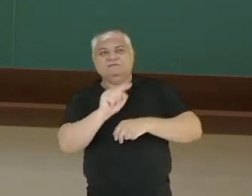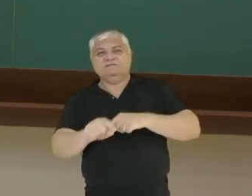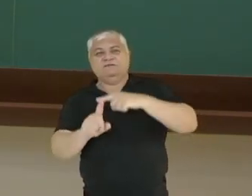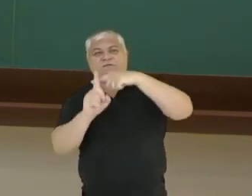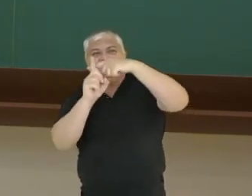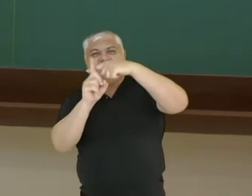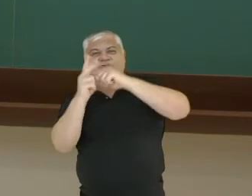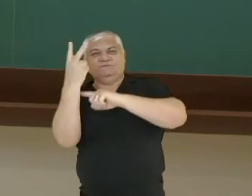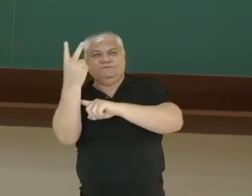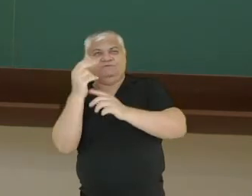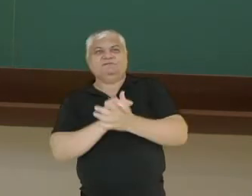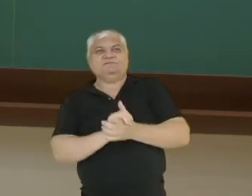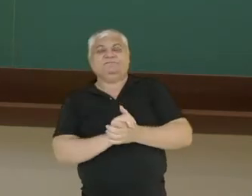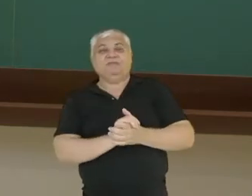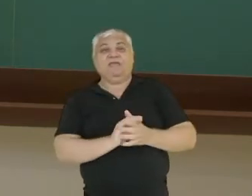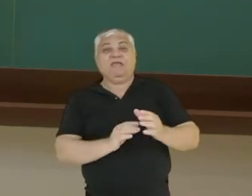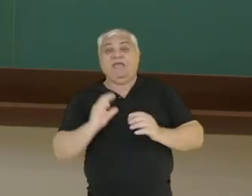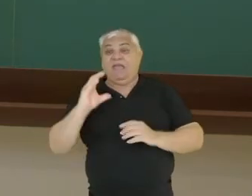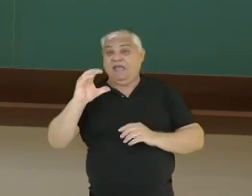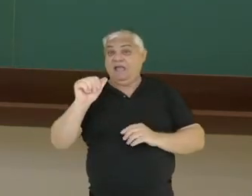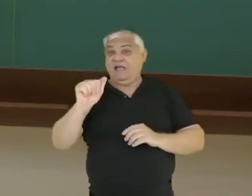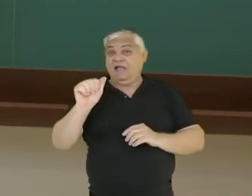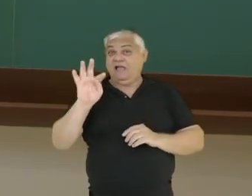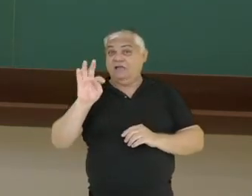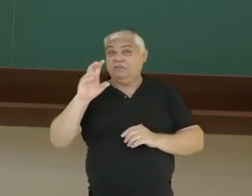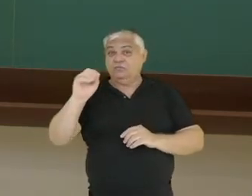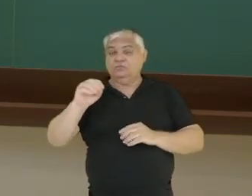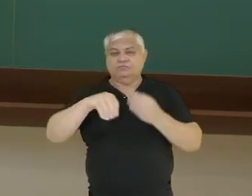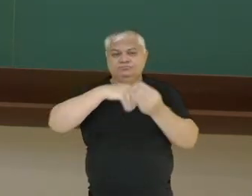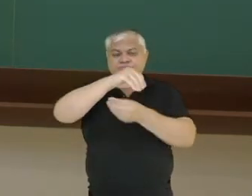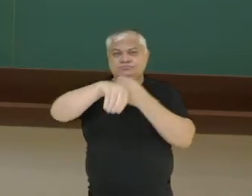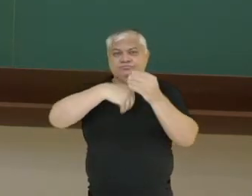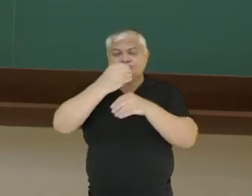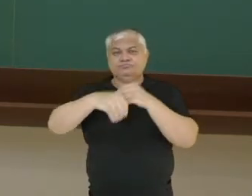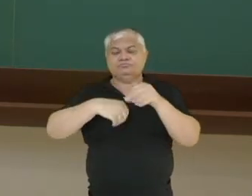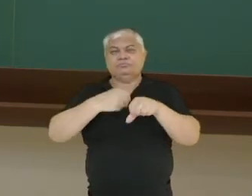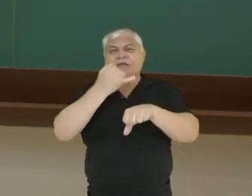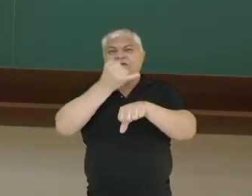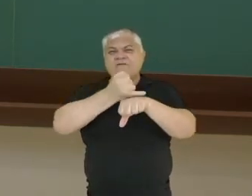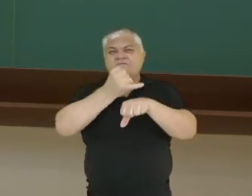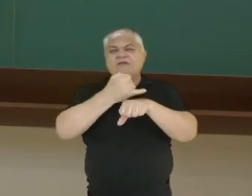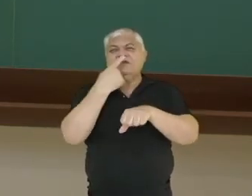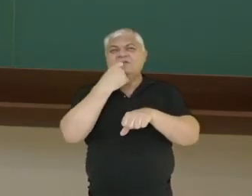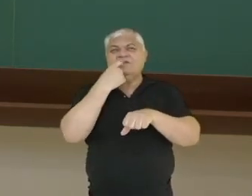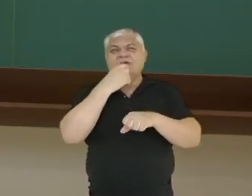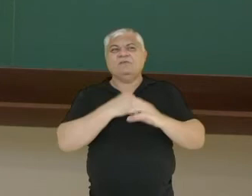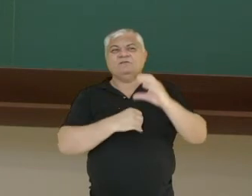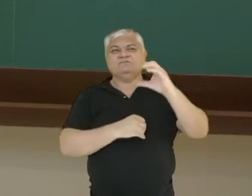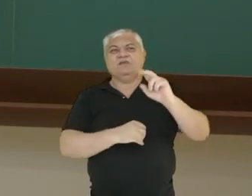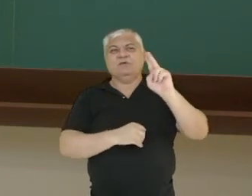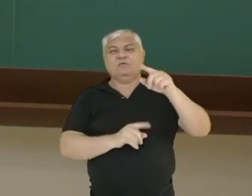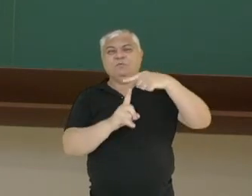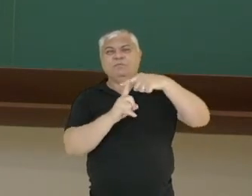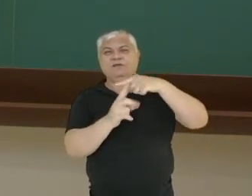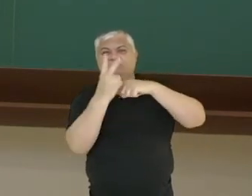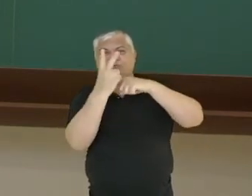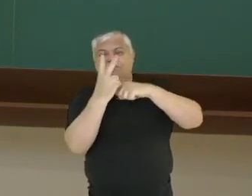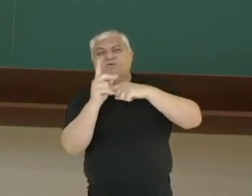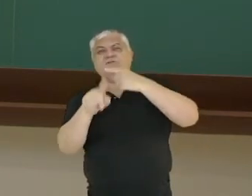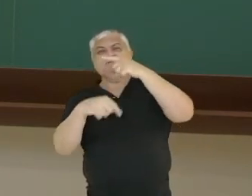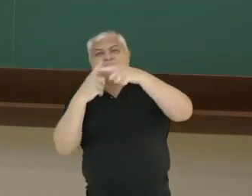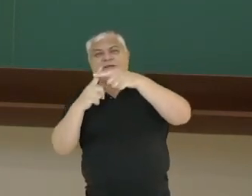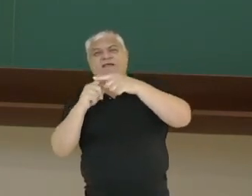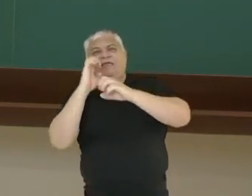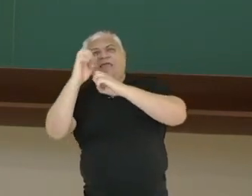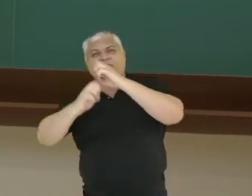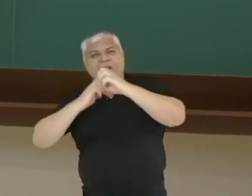2. Já o cátodo, ocorre a redução do cobre e ele parte então do Cu mais 2 mais elétron, então o elétron